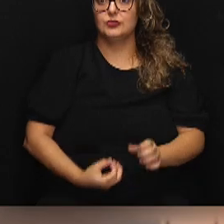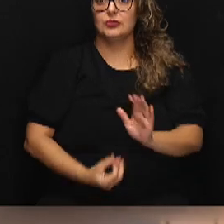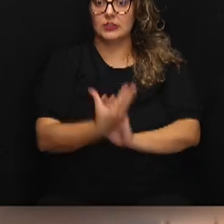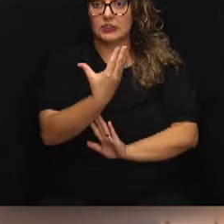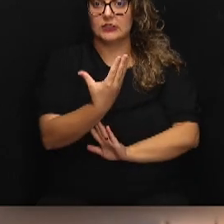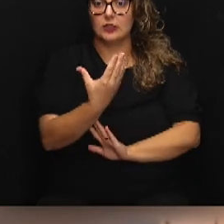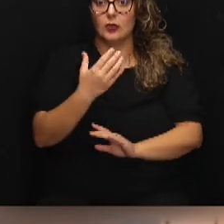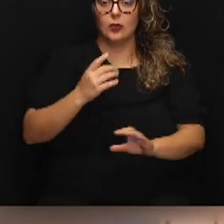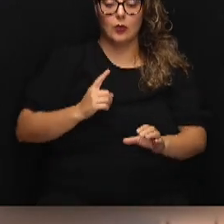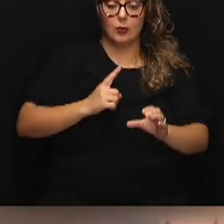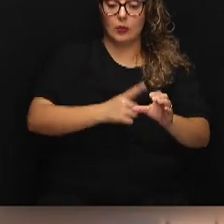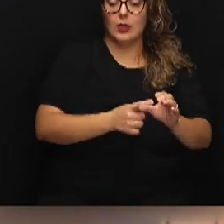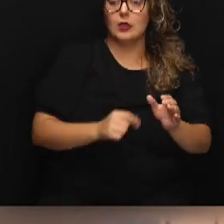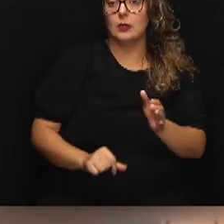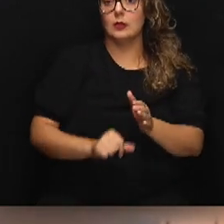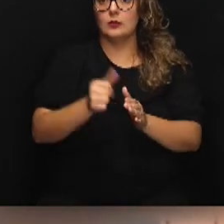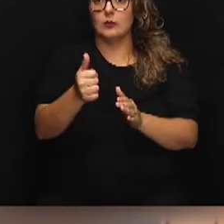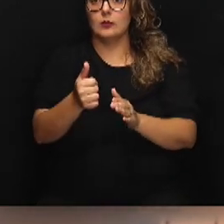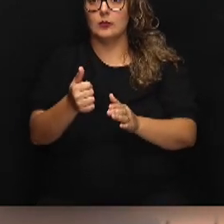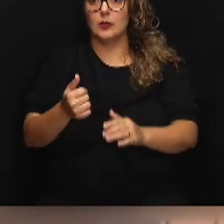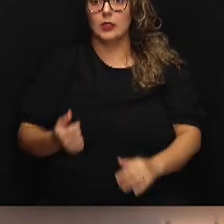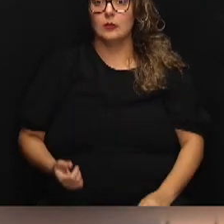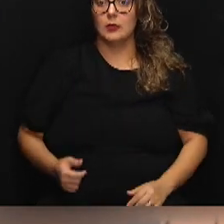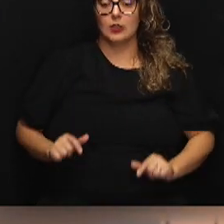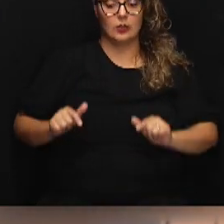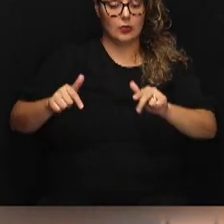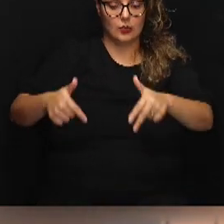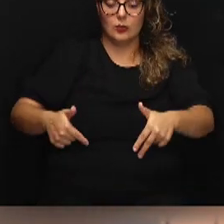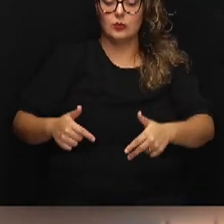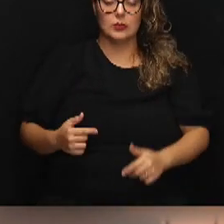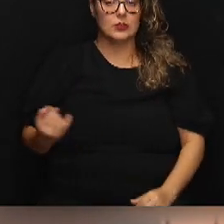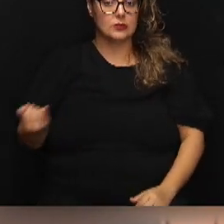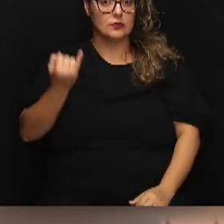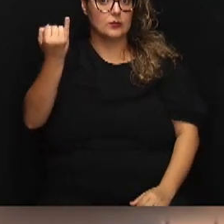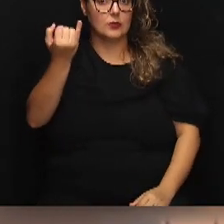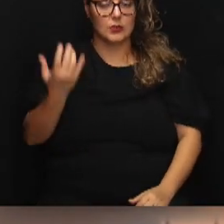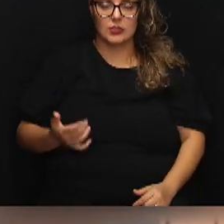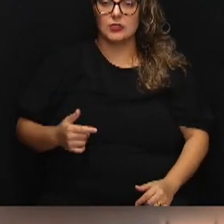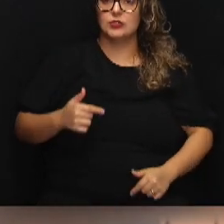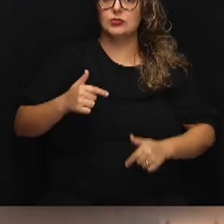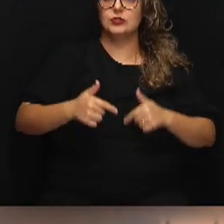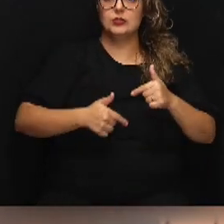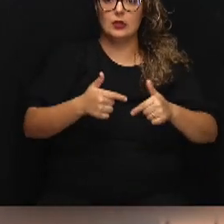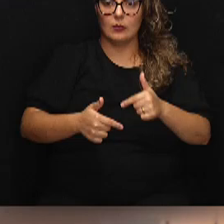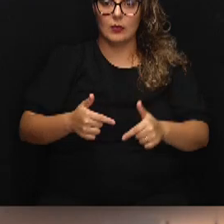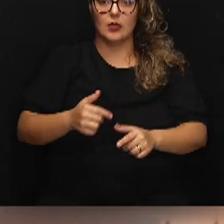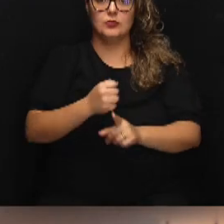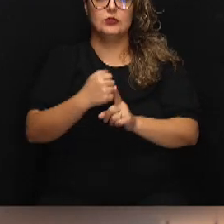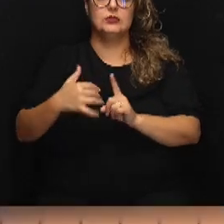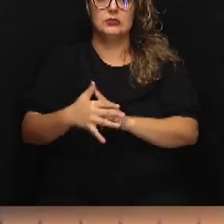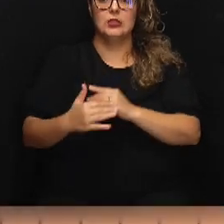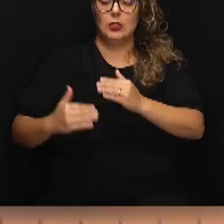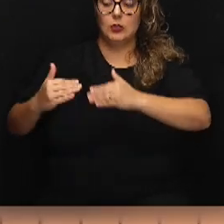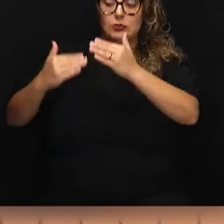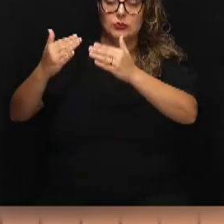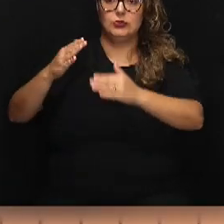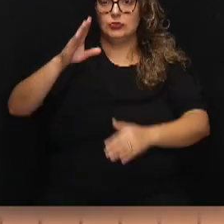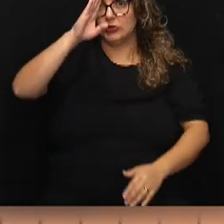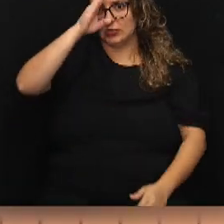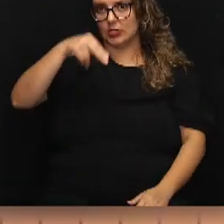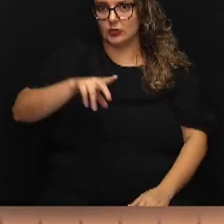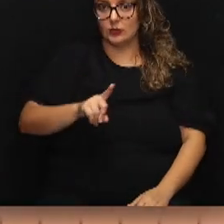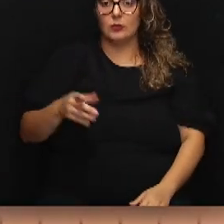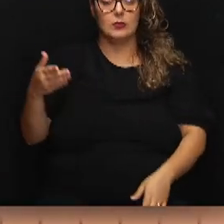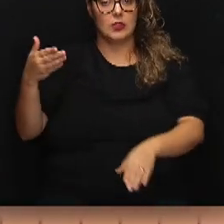à frente de importantes lutas populares, contribuindo direta ou indiretamente para o desenvolvimento da nossa sociedade. Participaram